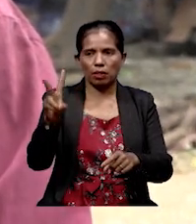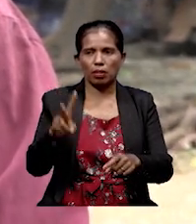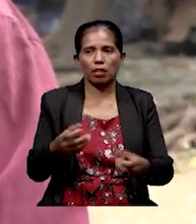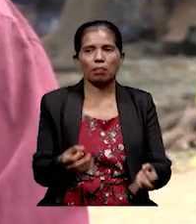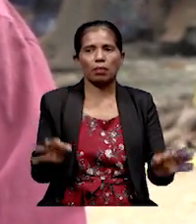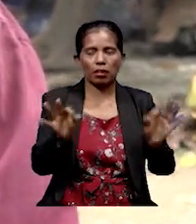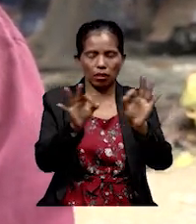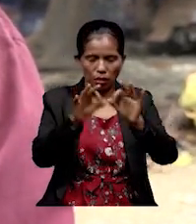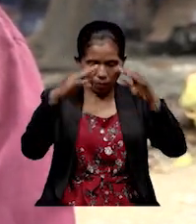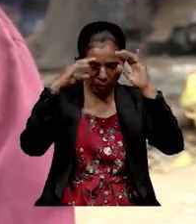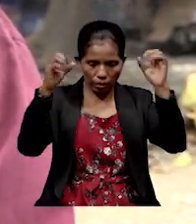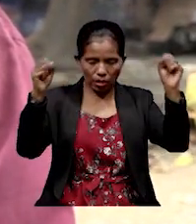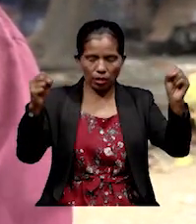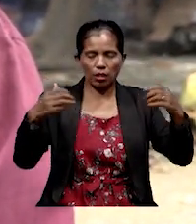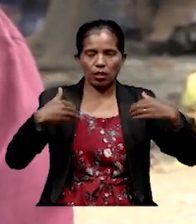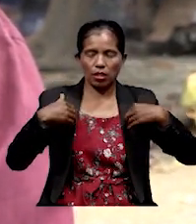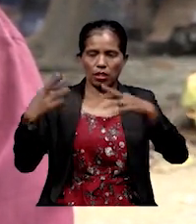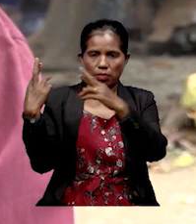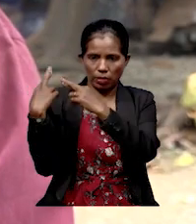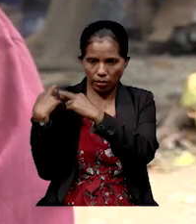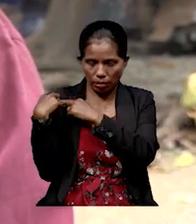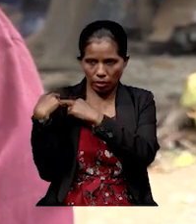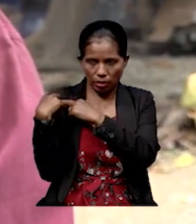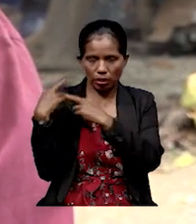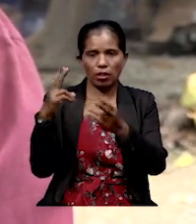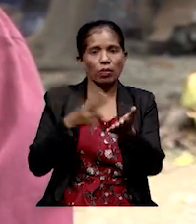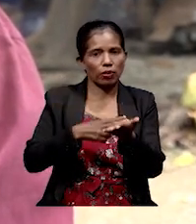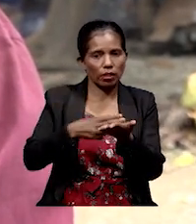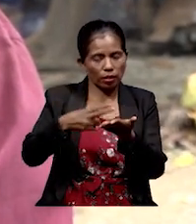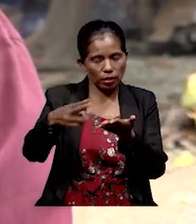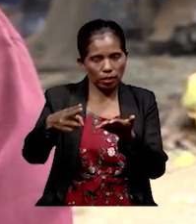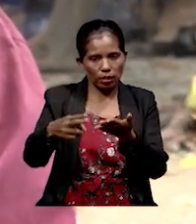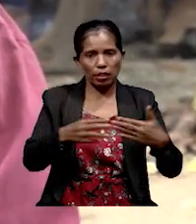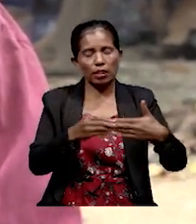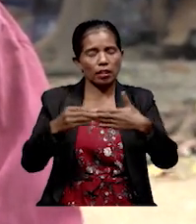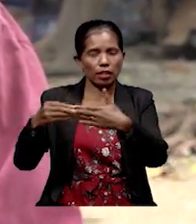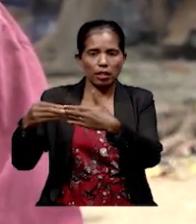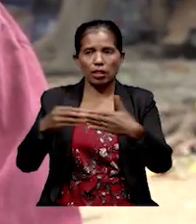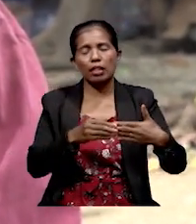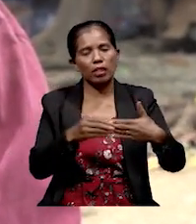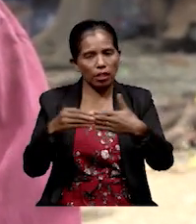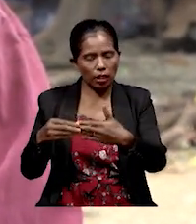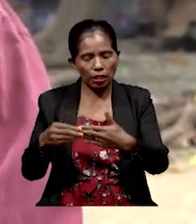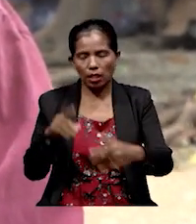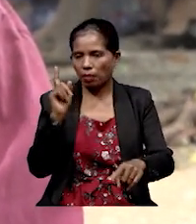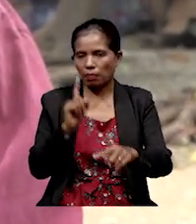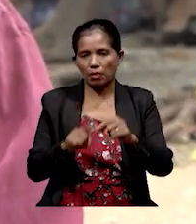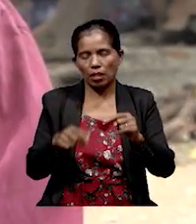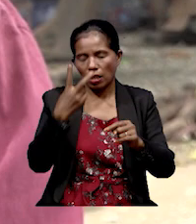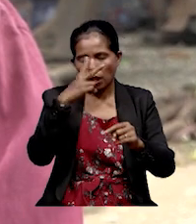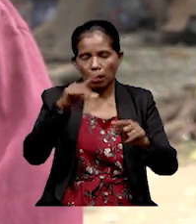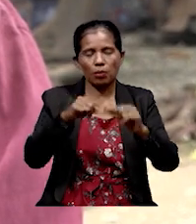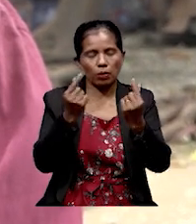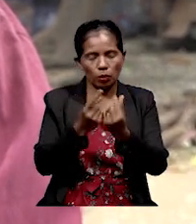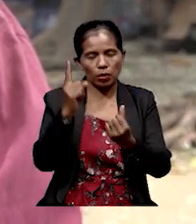ba presiden tidak i think sai responsabilidade honesti dare i ukune ukun hare label ukun ba grup i